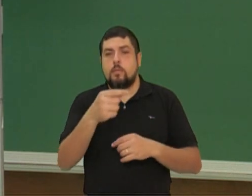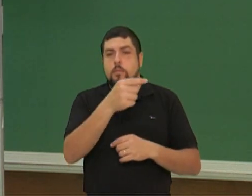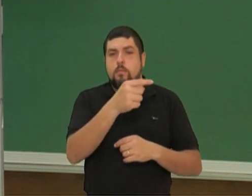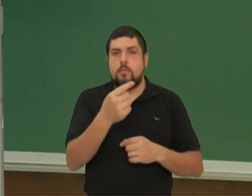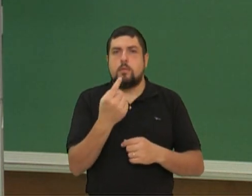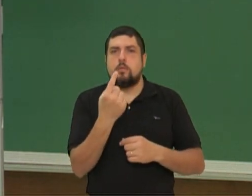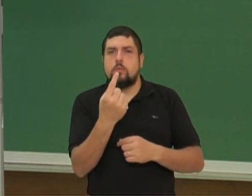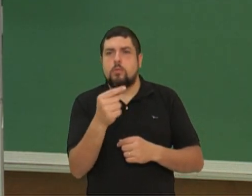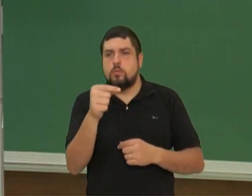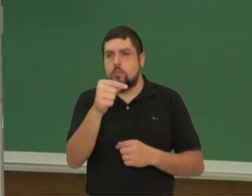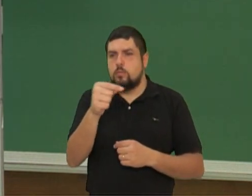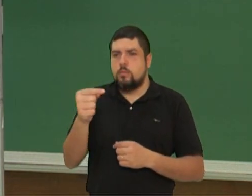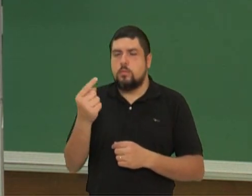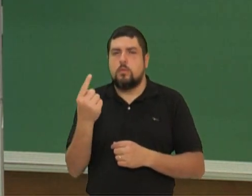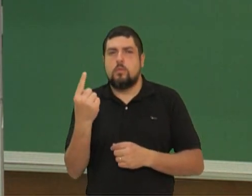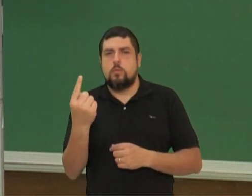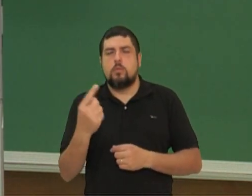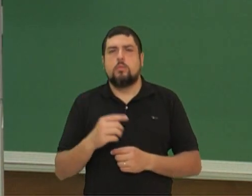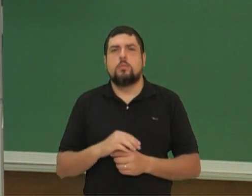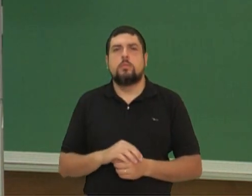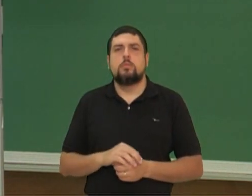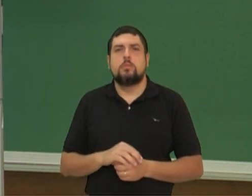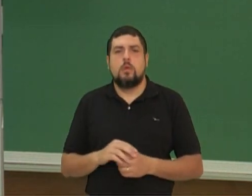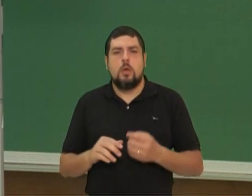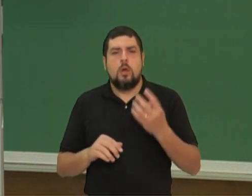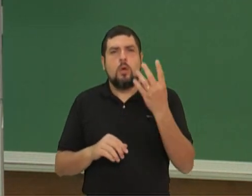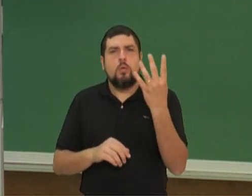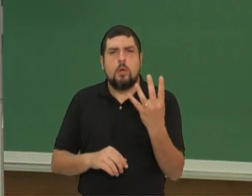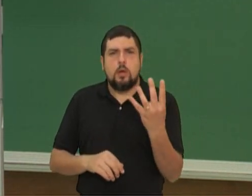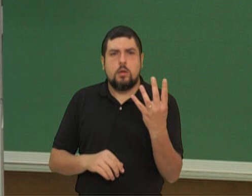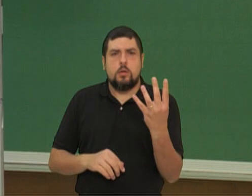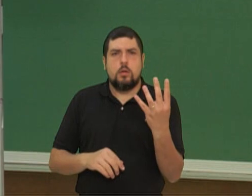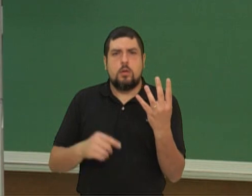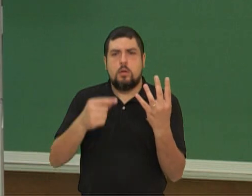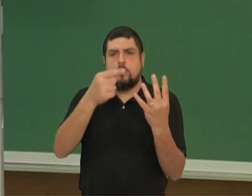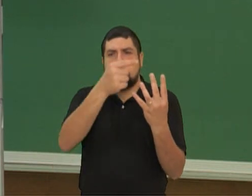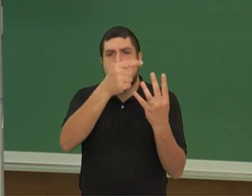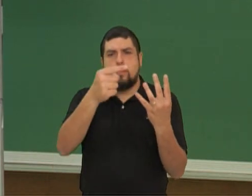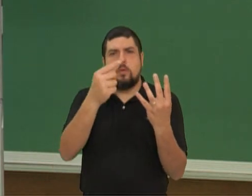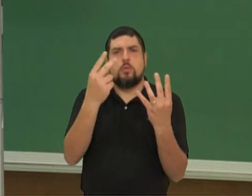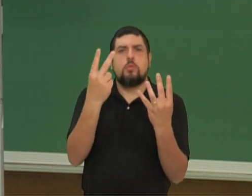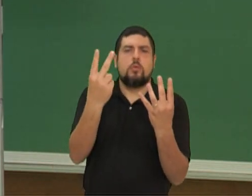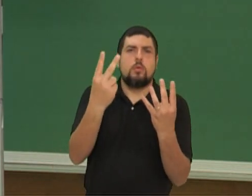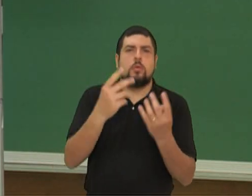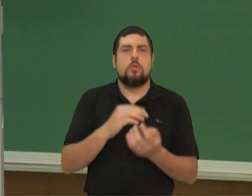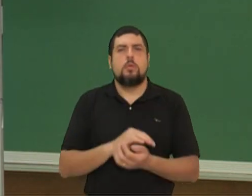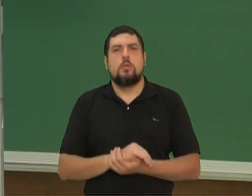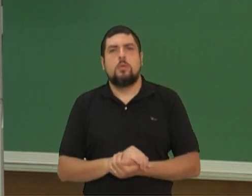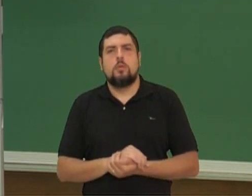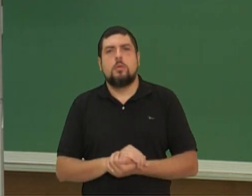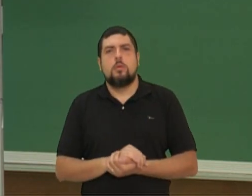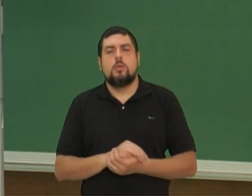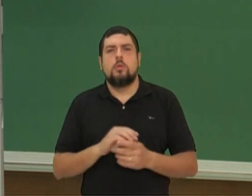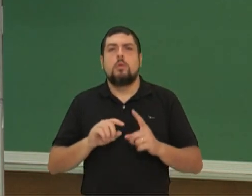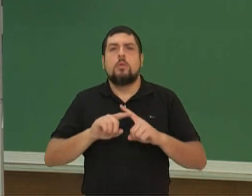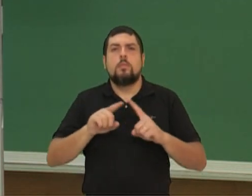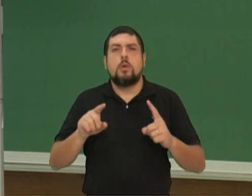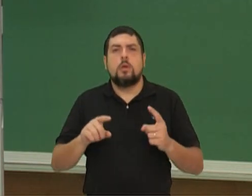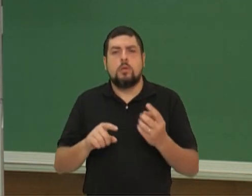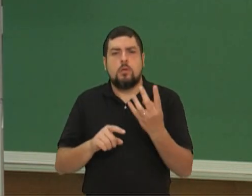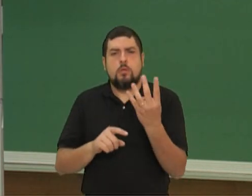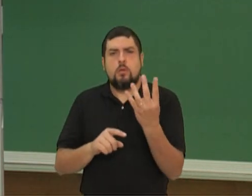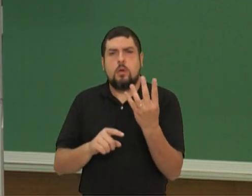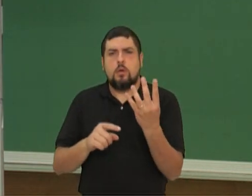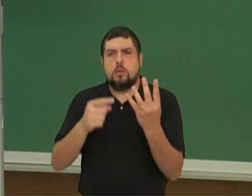1. Aí eu fico com 4 elevado a menos 2. Falou, professor, mas 4 elevado a menos 2 chegou